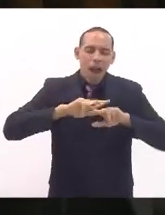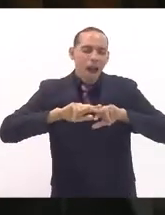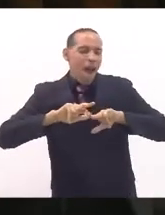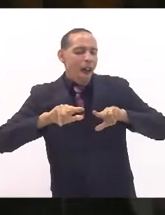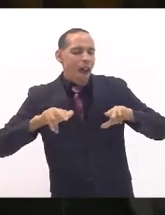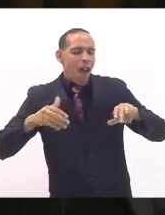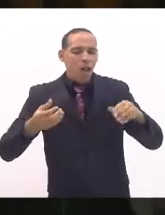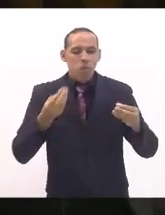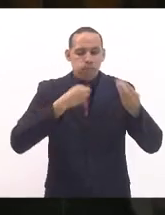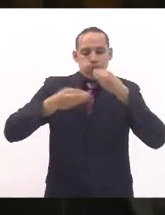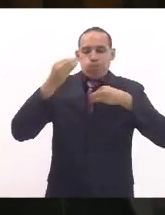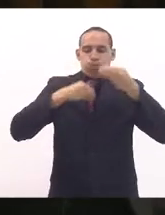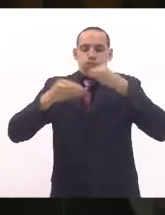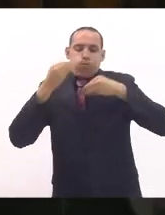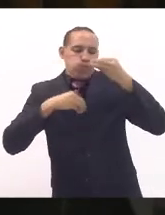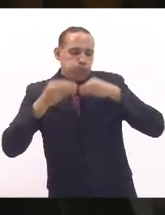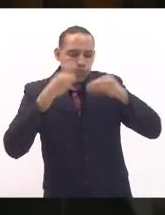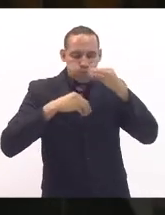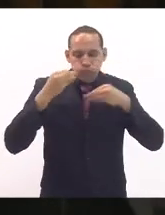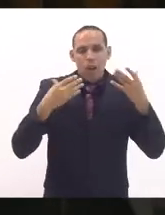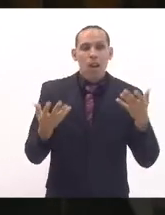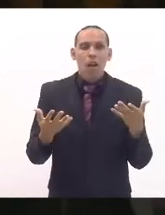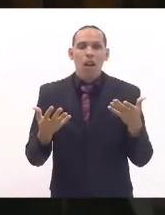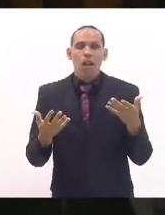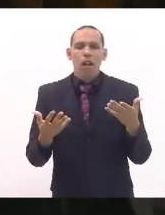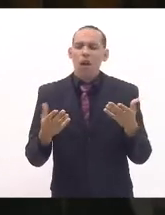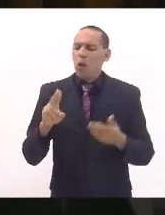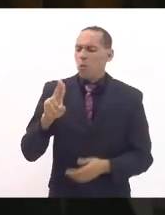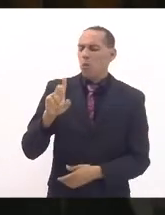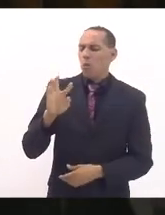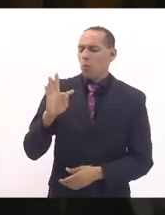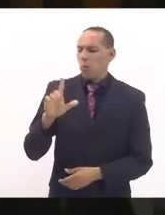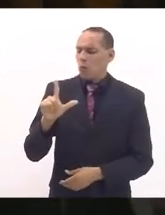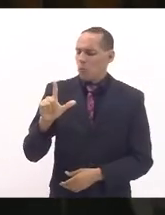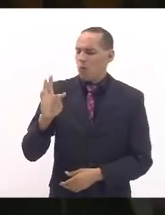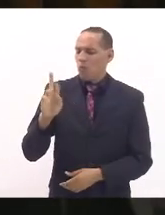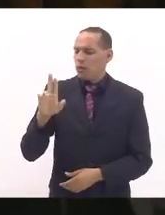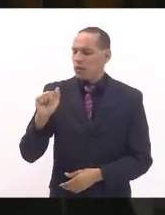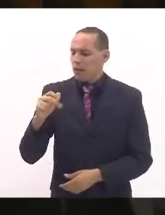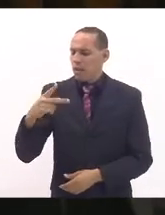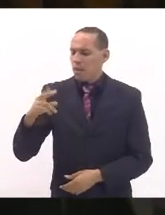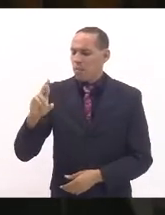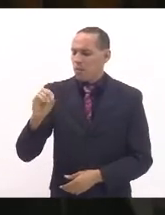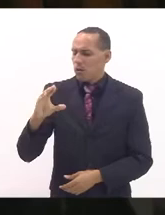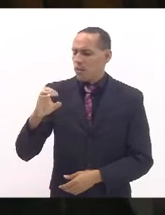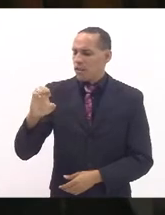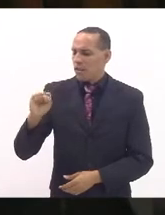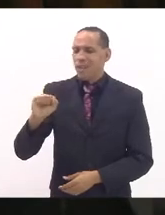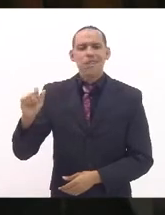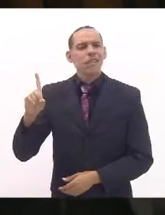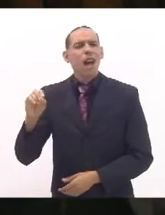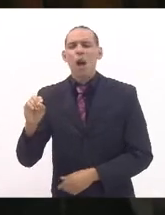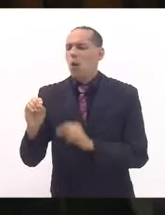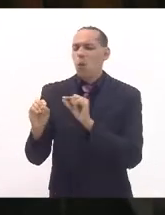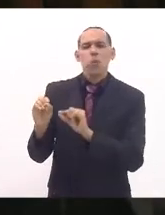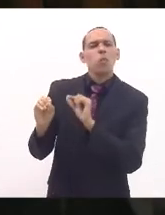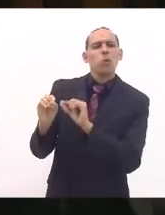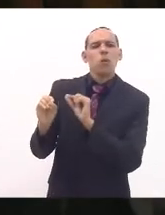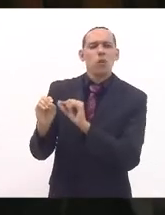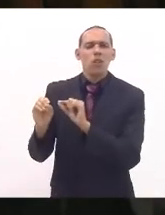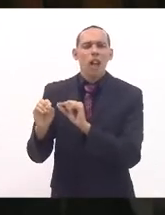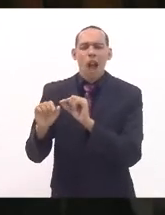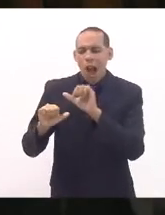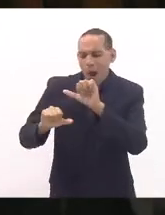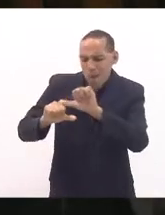de alimentos ultraprocessados. O que é o alimento ultraprocessado? É aquele alimento que ele passa por um processo de transformação